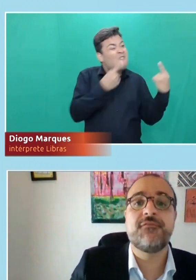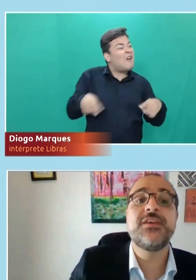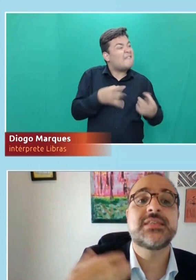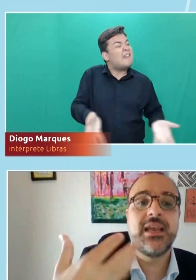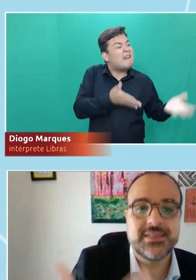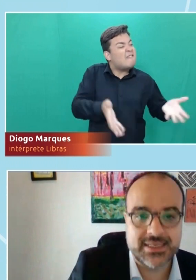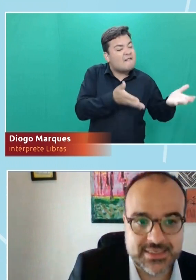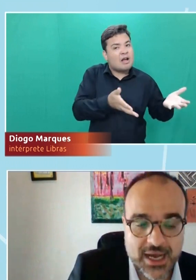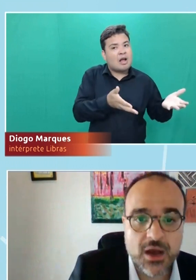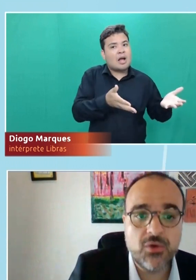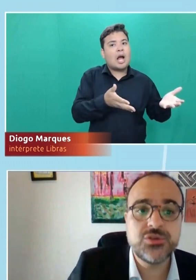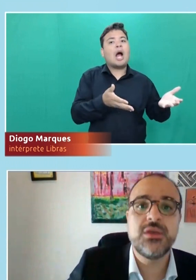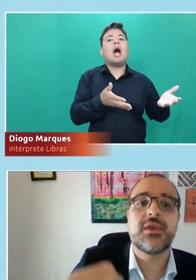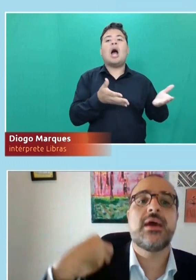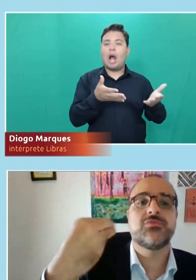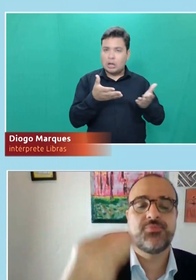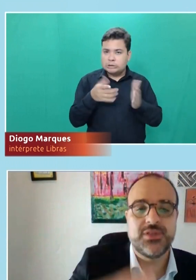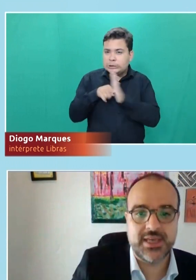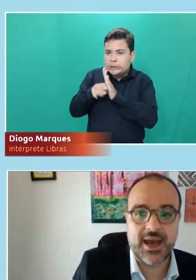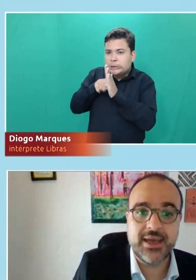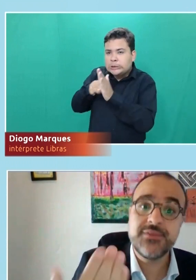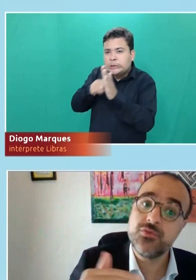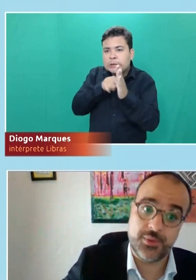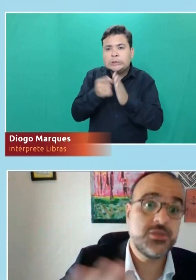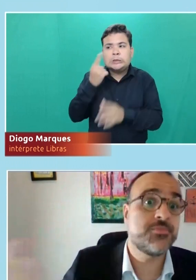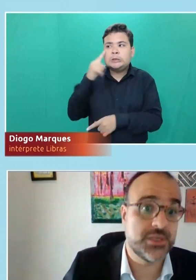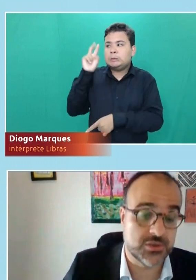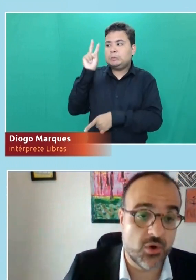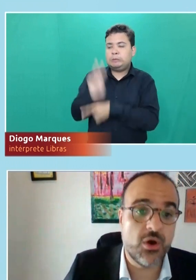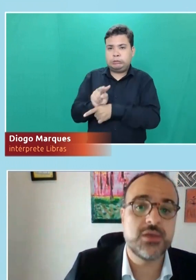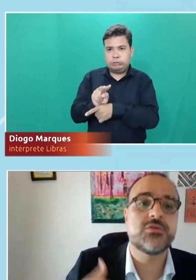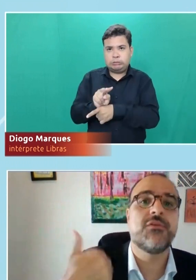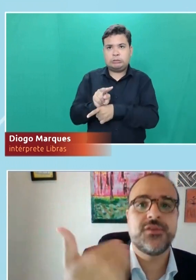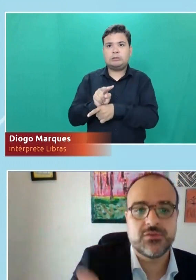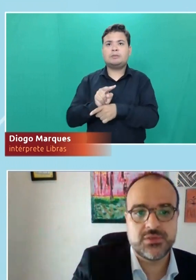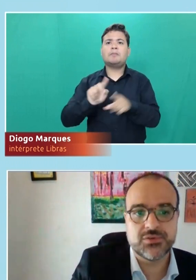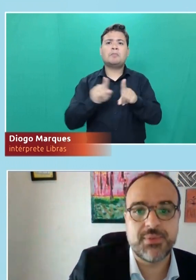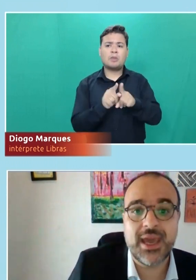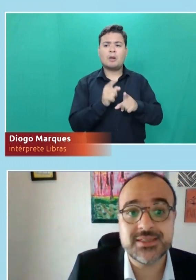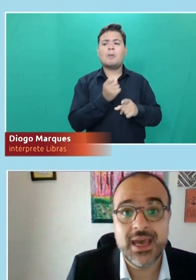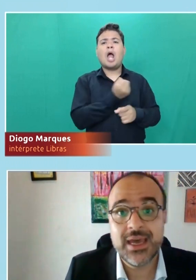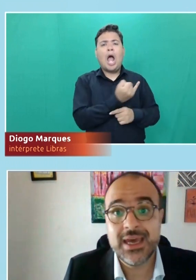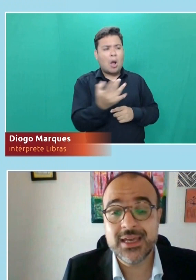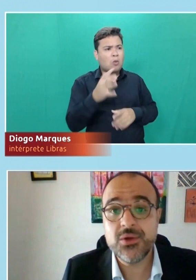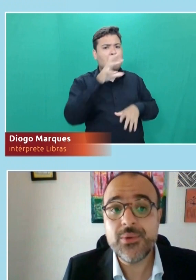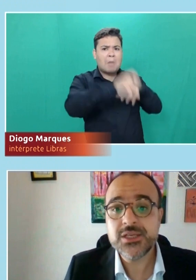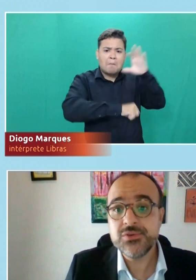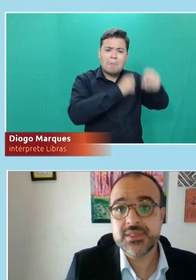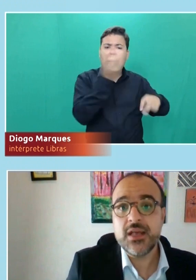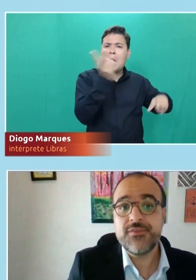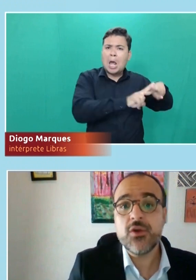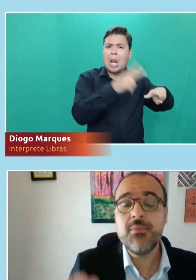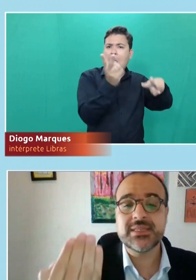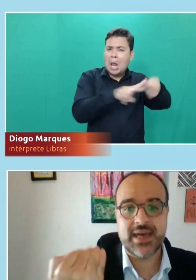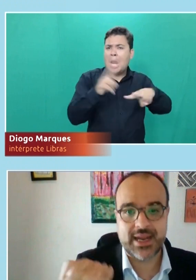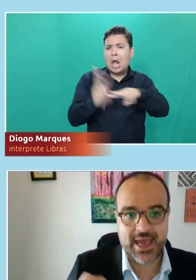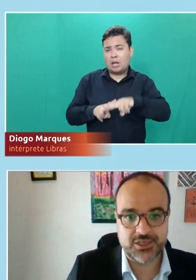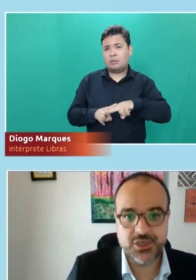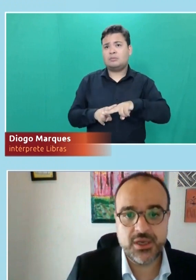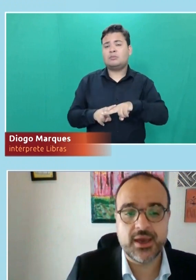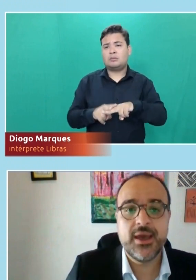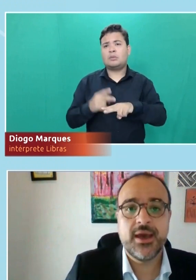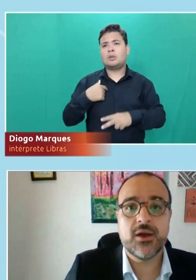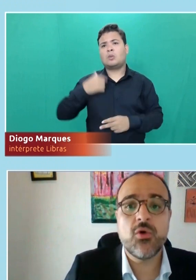de fiscalização, de inquéritos policiais, eventualmente de prisões, de confisco dos seus bens. Então, eu acho que o Estado vai